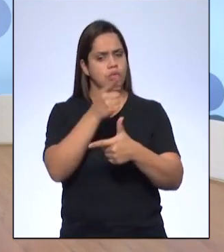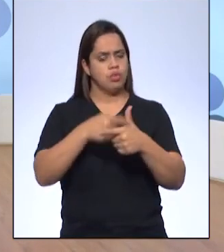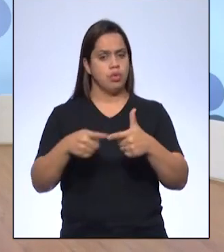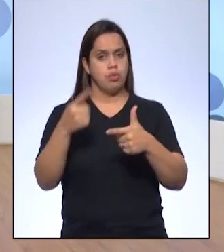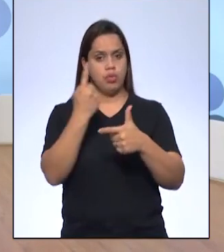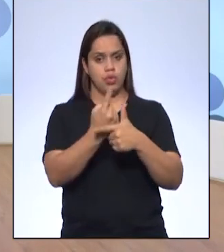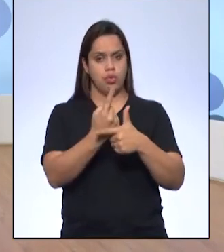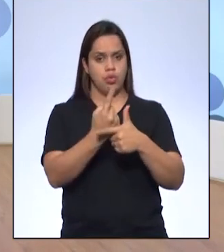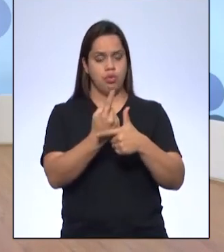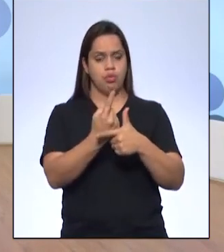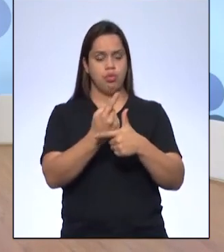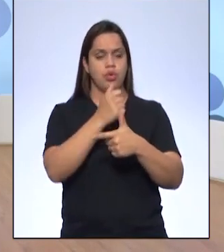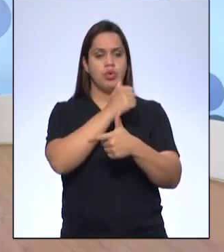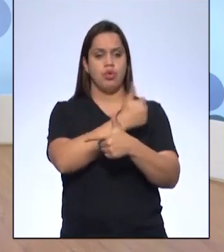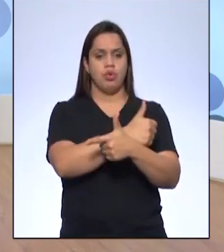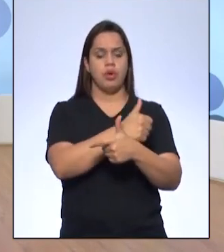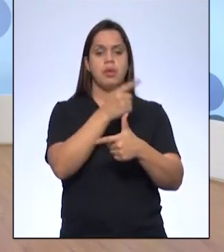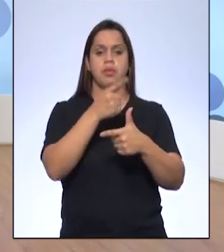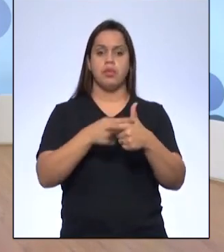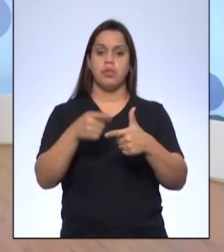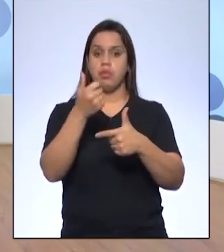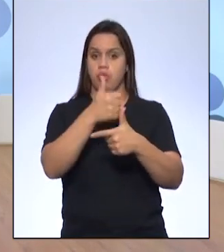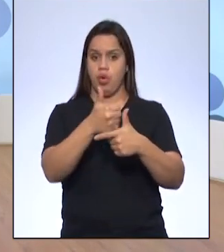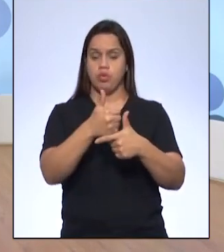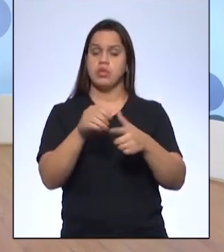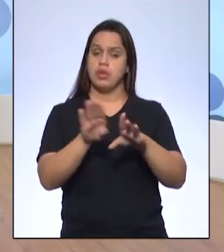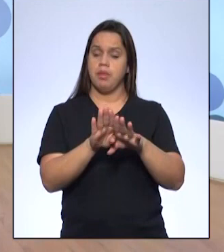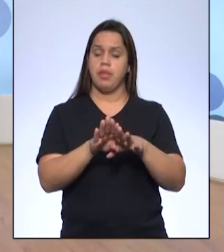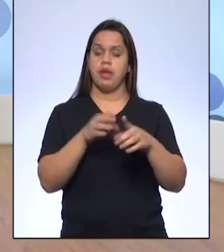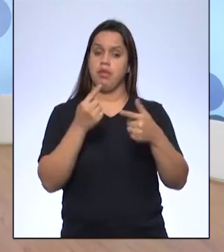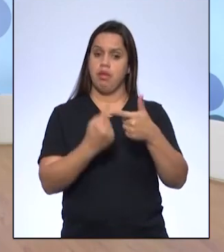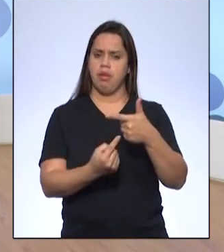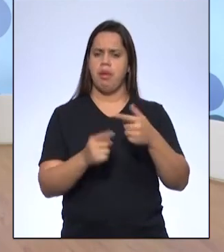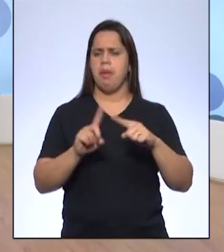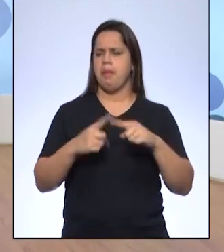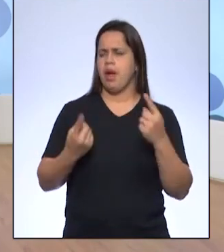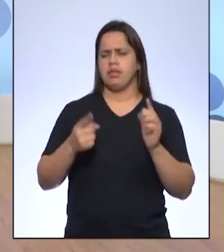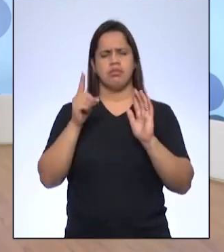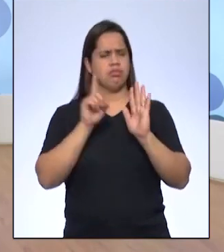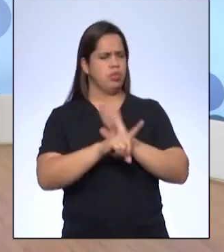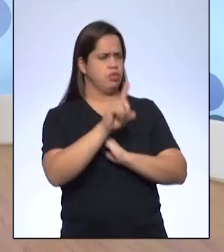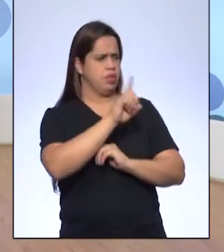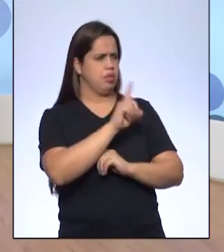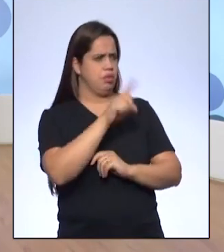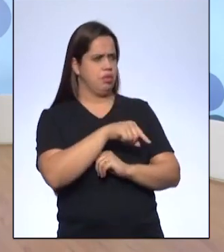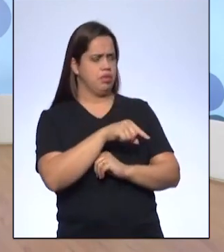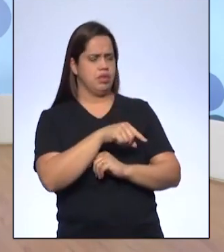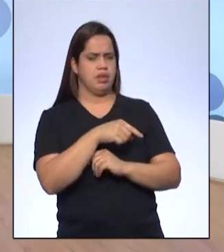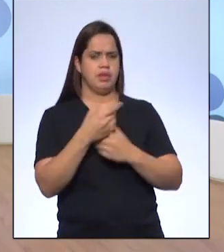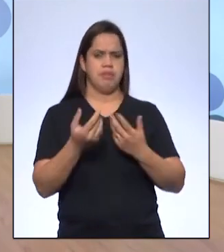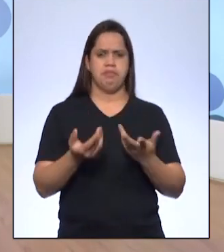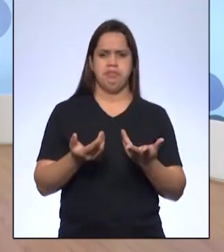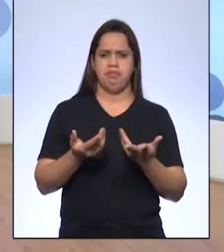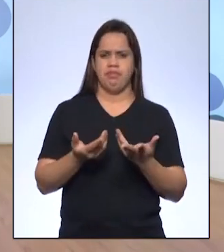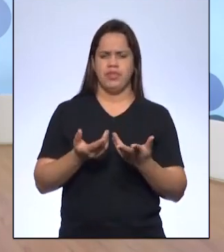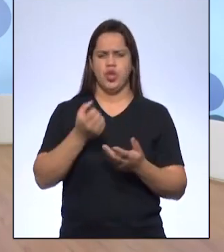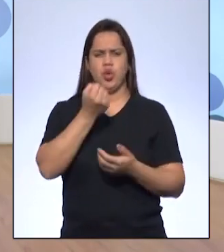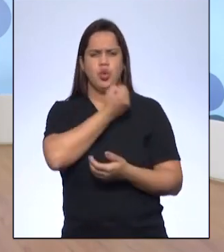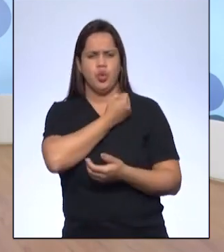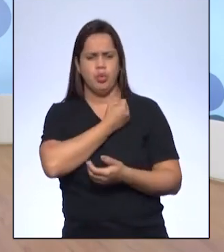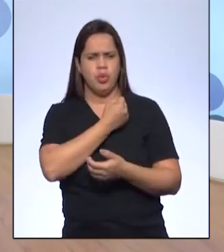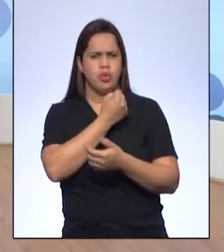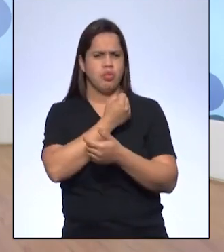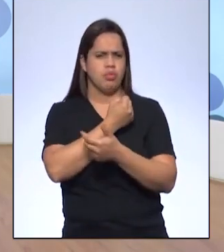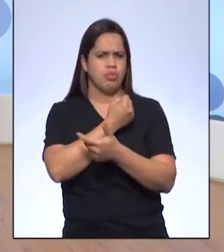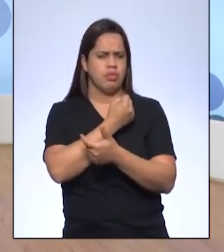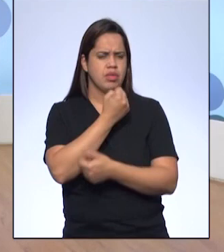ele mesmo. Apenas, não é isso? Tudo bem? Tá. Então, o que a gente Mas começa? Posso fazer uma perguntinha para você? Será que o número 34 ele é